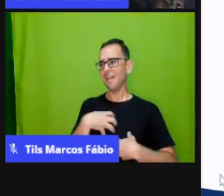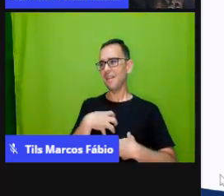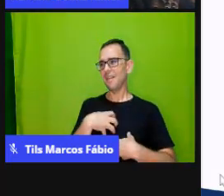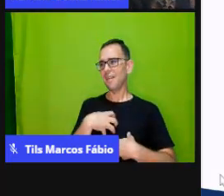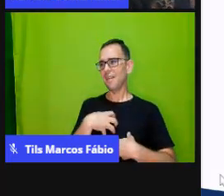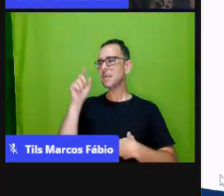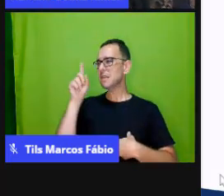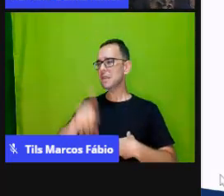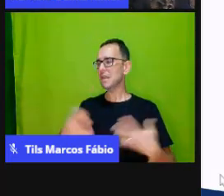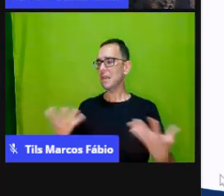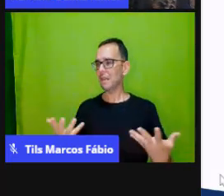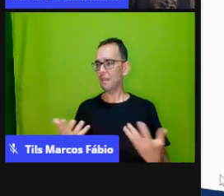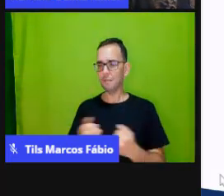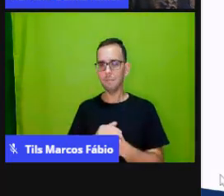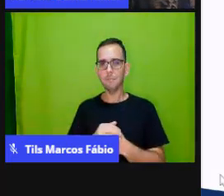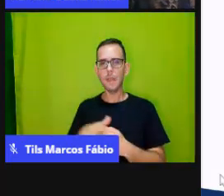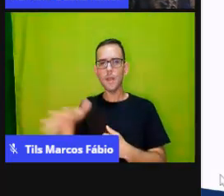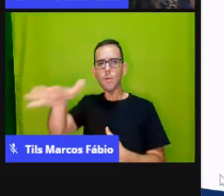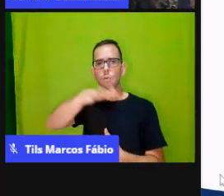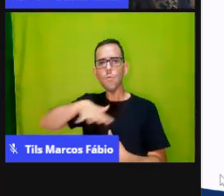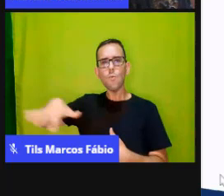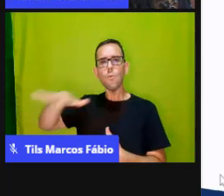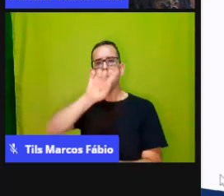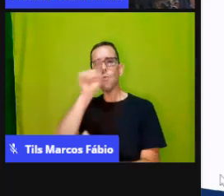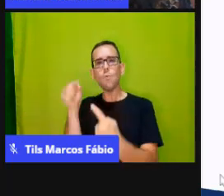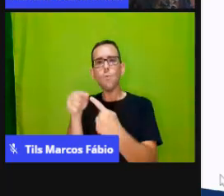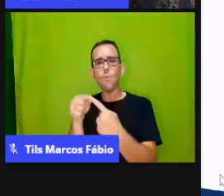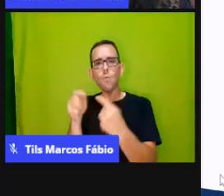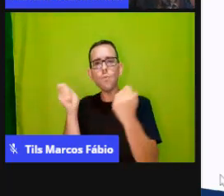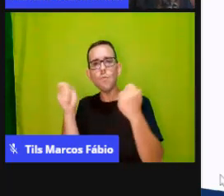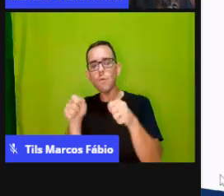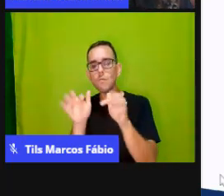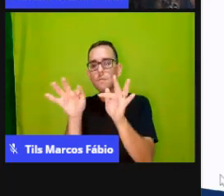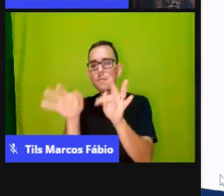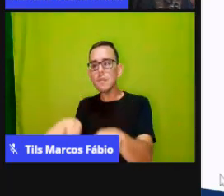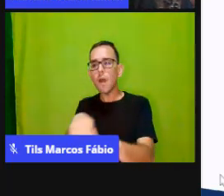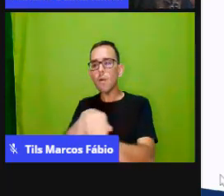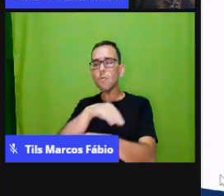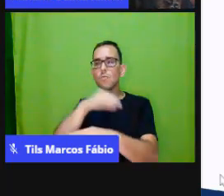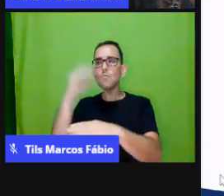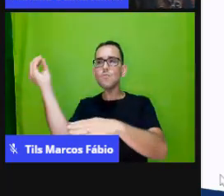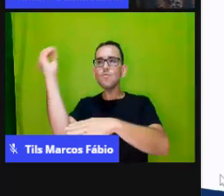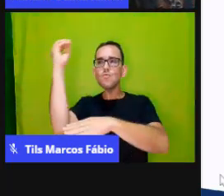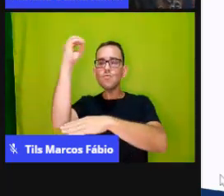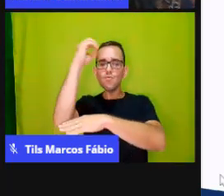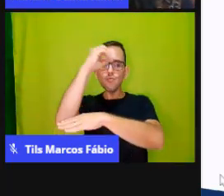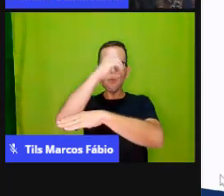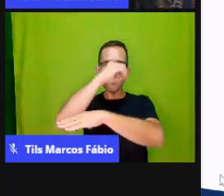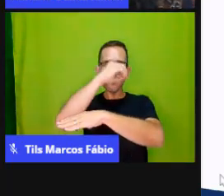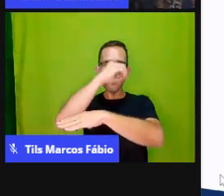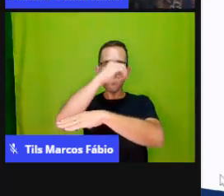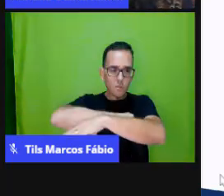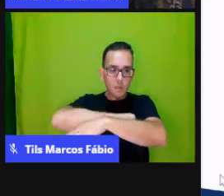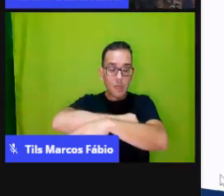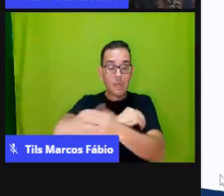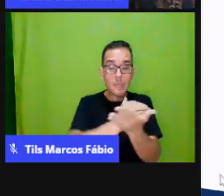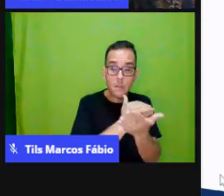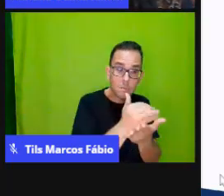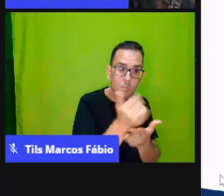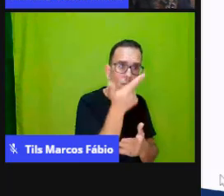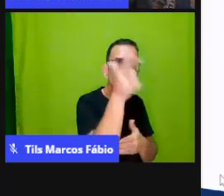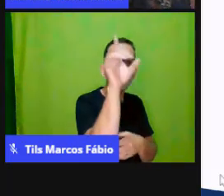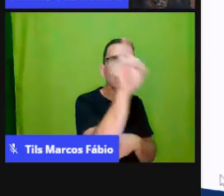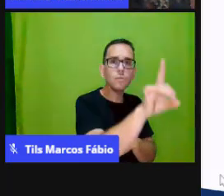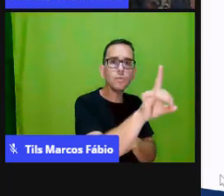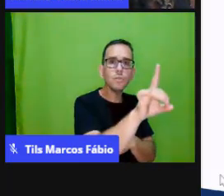o quê? A maior atividade deles se dá no final do dia e no começo da manhã, no começo do dia